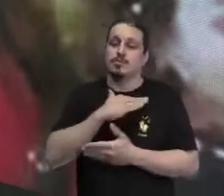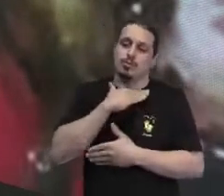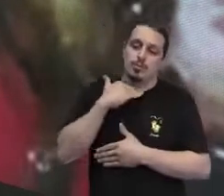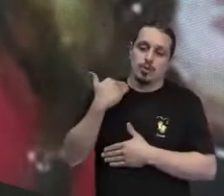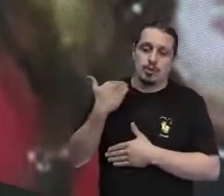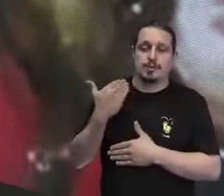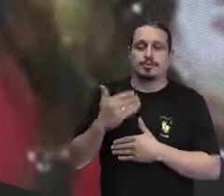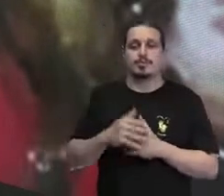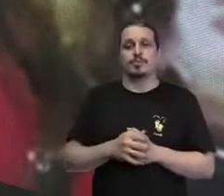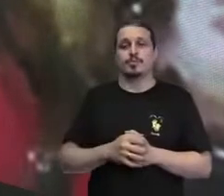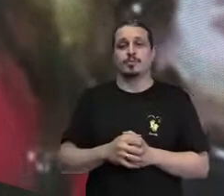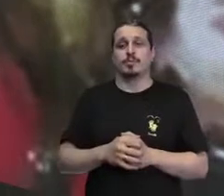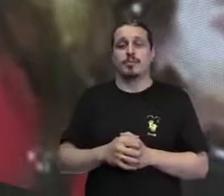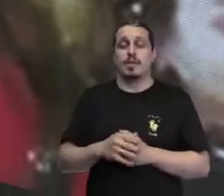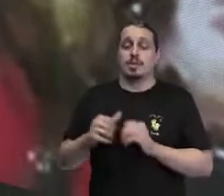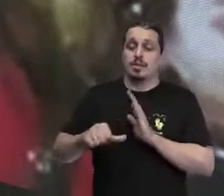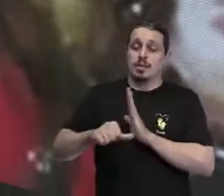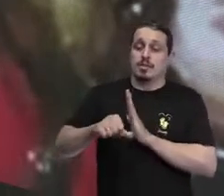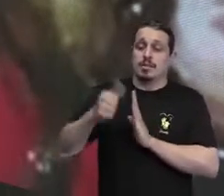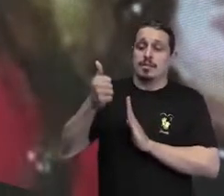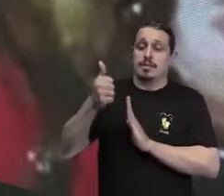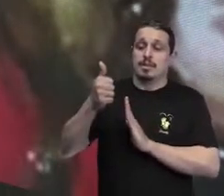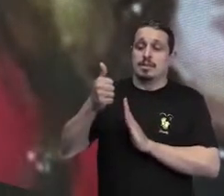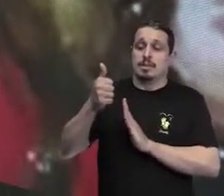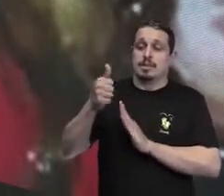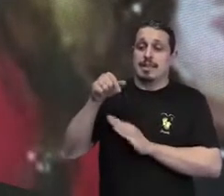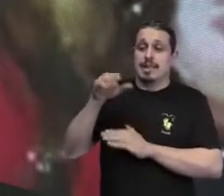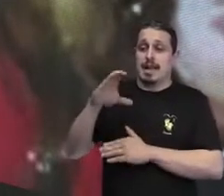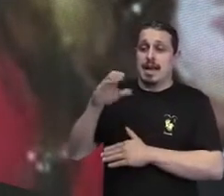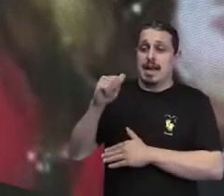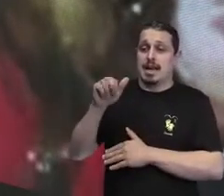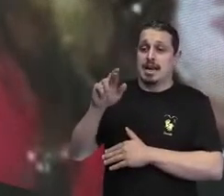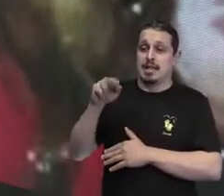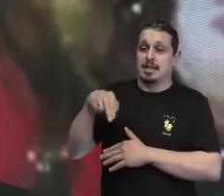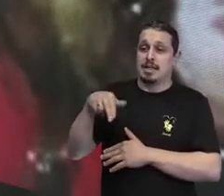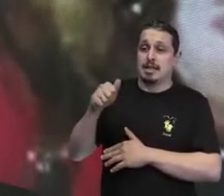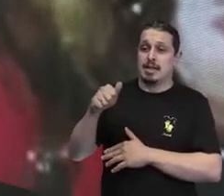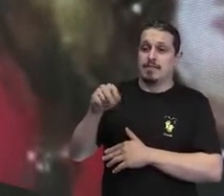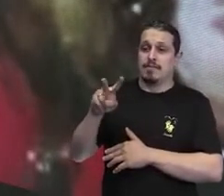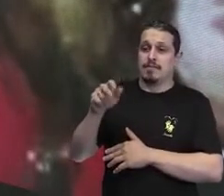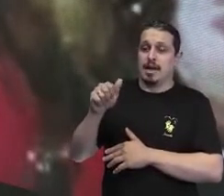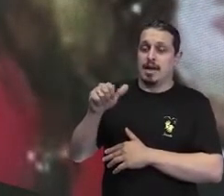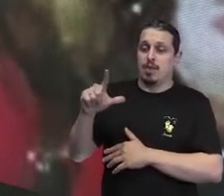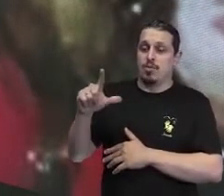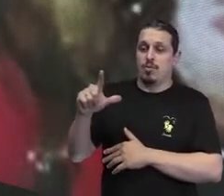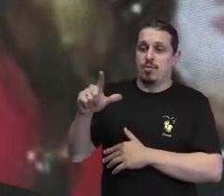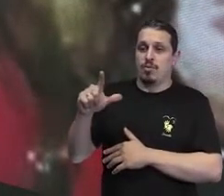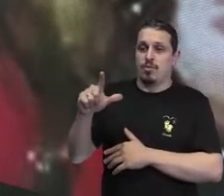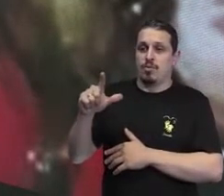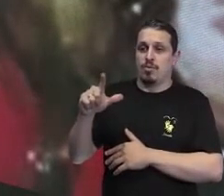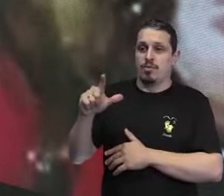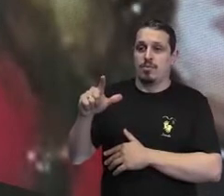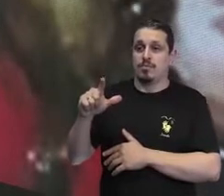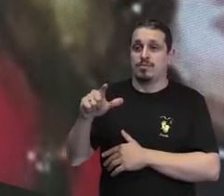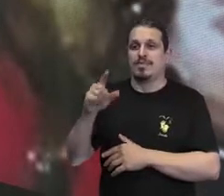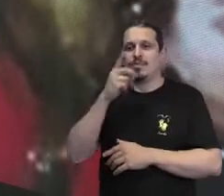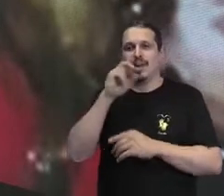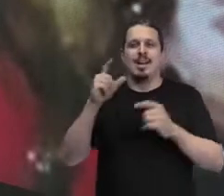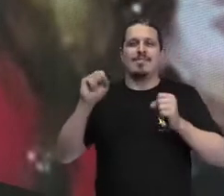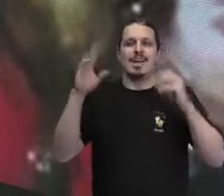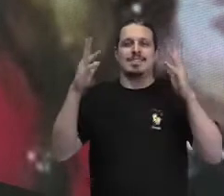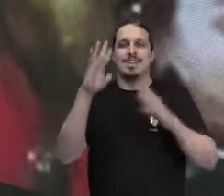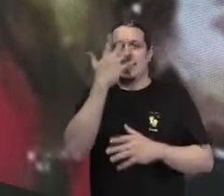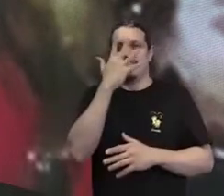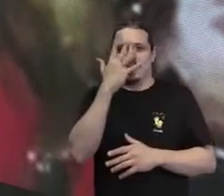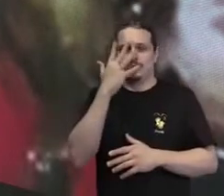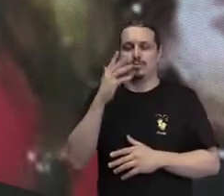primeiro carnaval inclusivo, a gente teve uma festa junina inclusiva, e a gente ano retrasado, falou, vamos fazer um carnaval, é uma loucura e tudo, mas